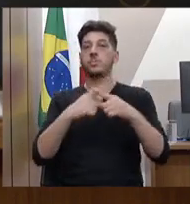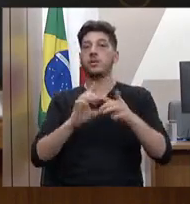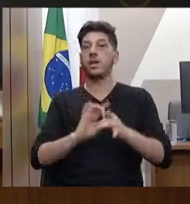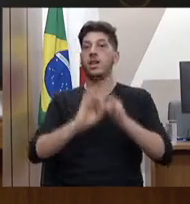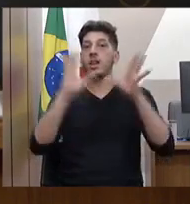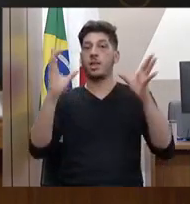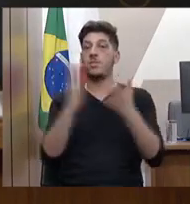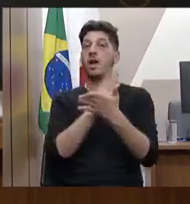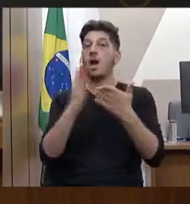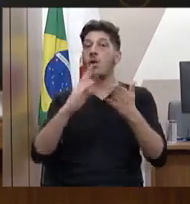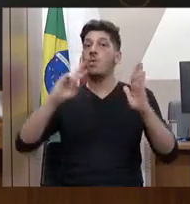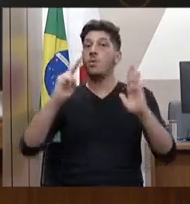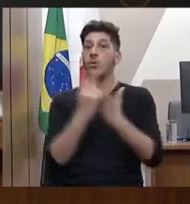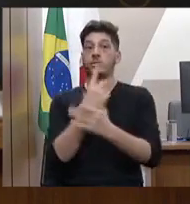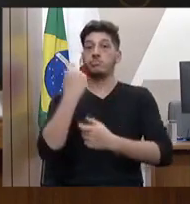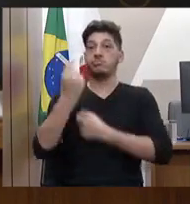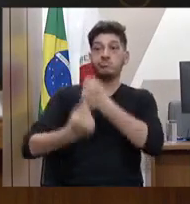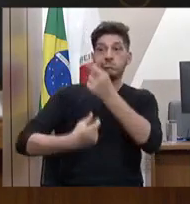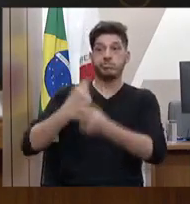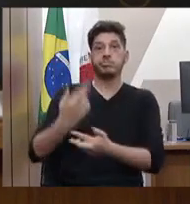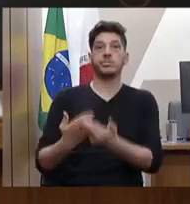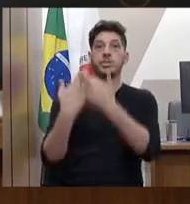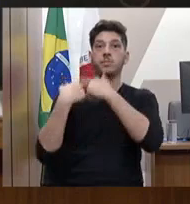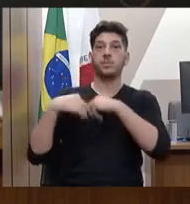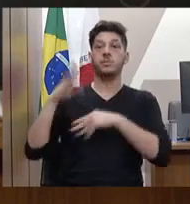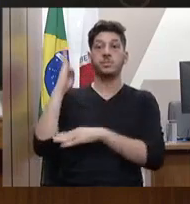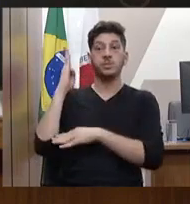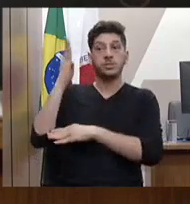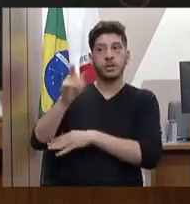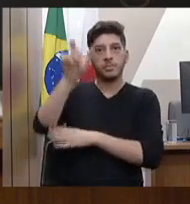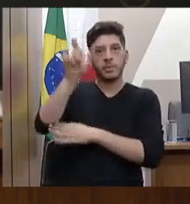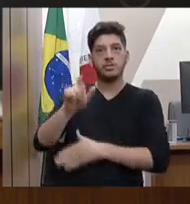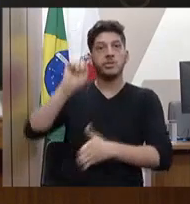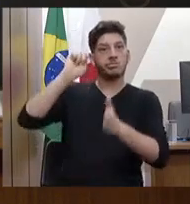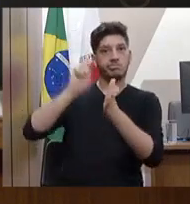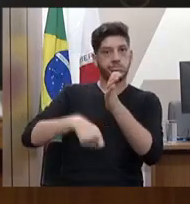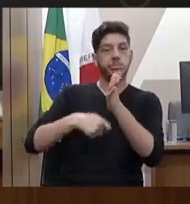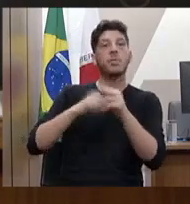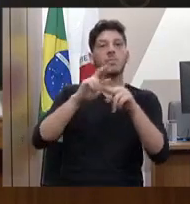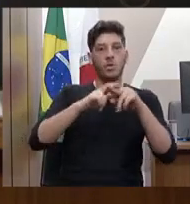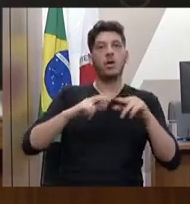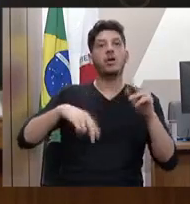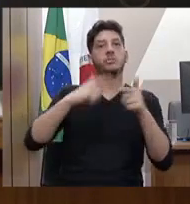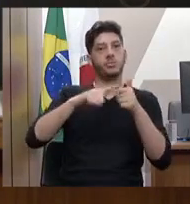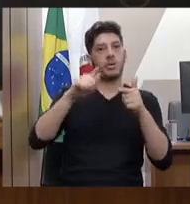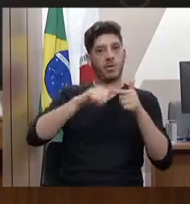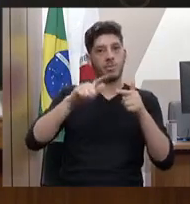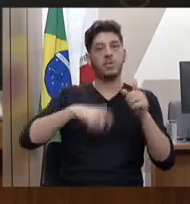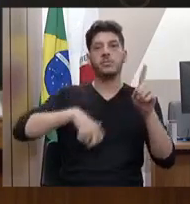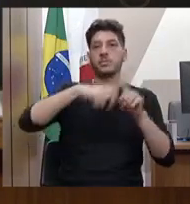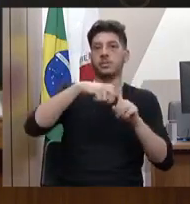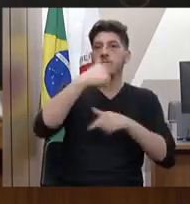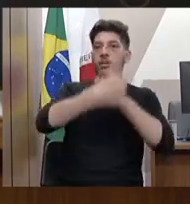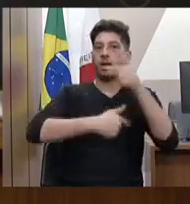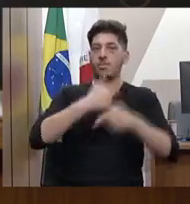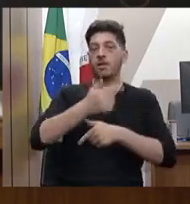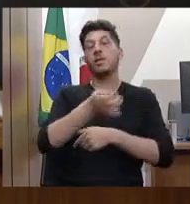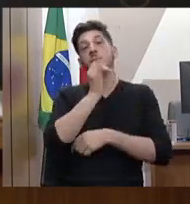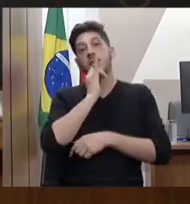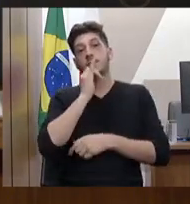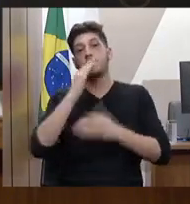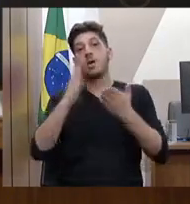hipóteses excepcional de responsabilização objetiva do empregador por danos decorrentes de acidentes de trabalho nos casos